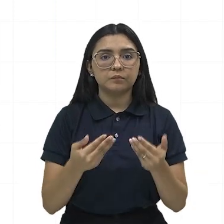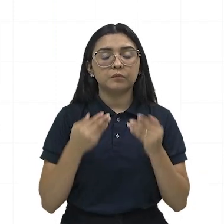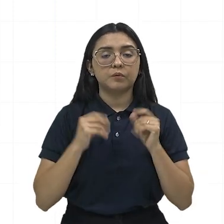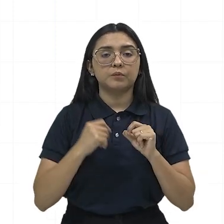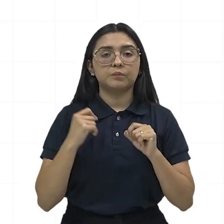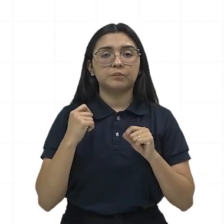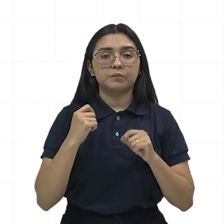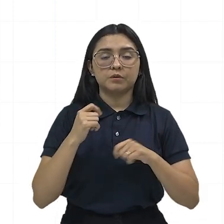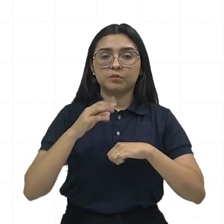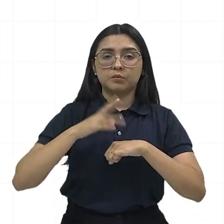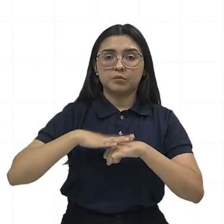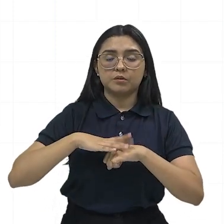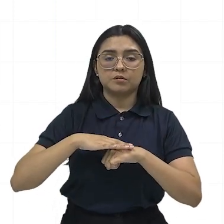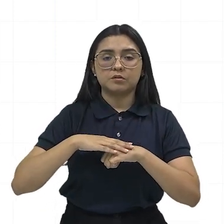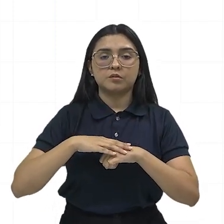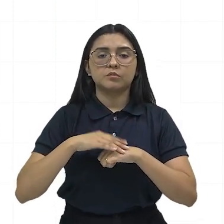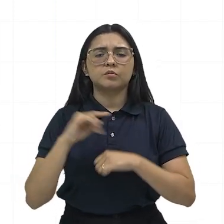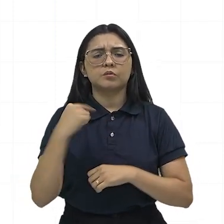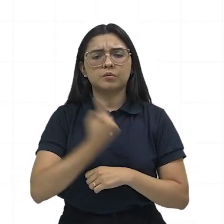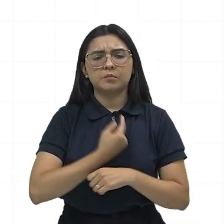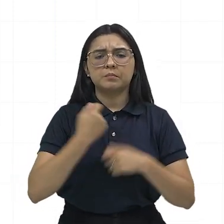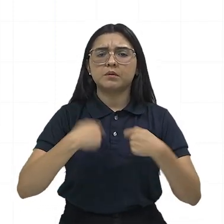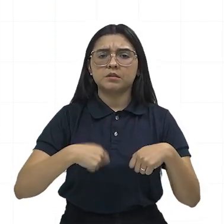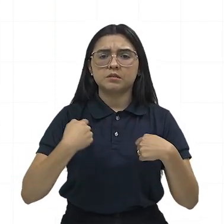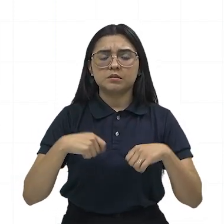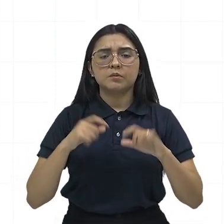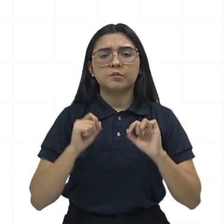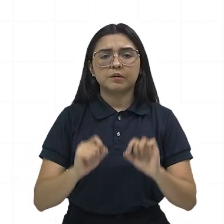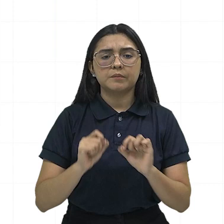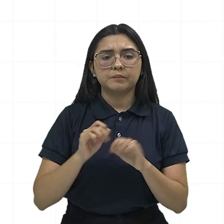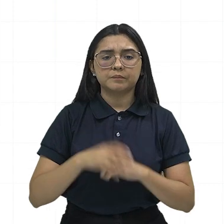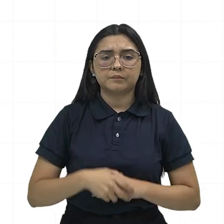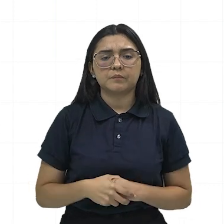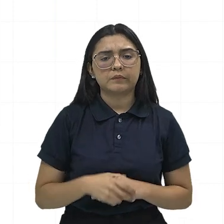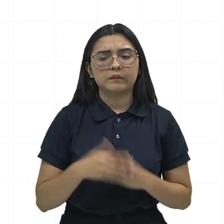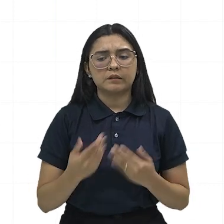gente precisa realmente ter o tempo inteiro essa